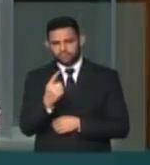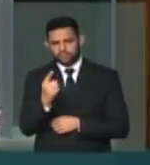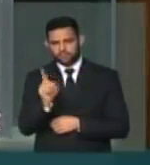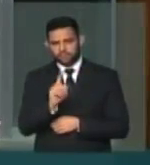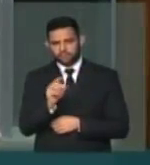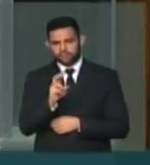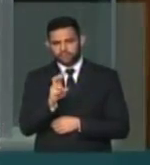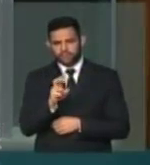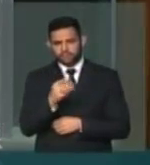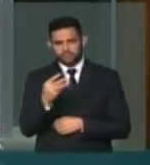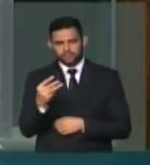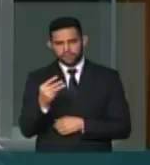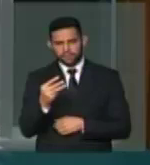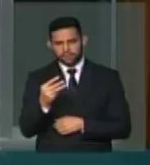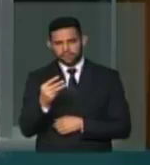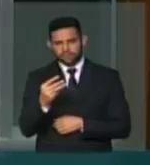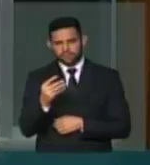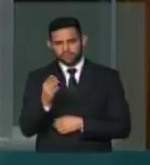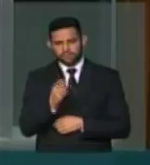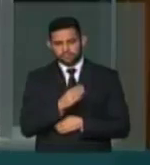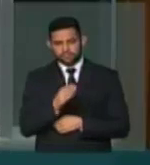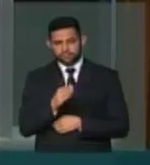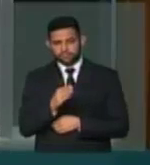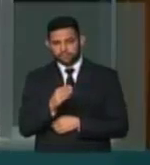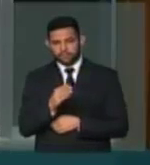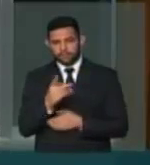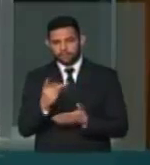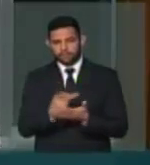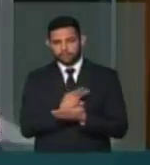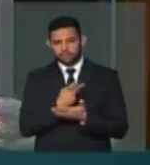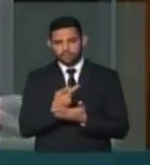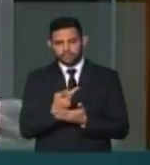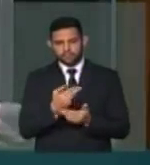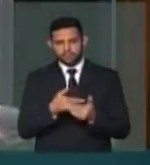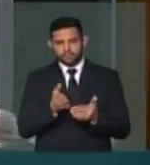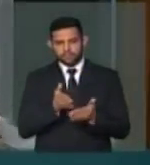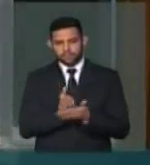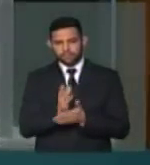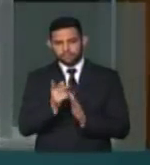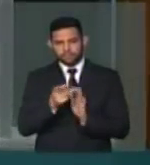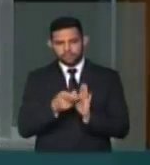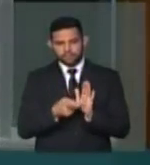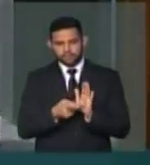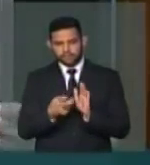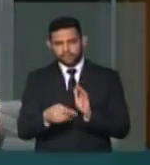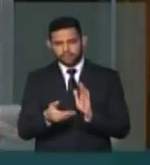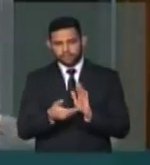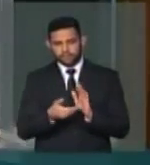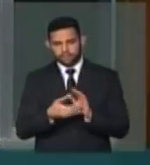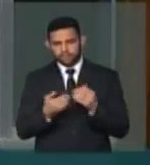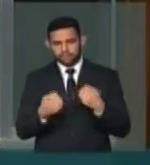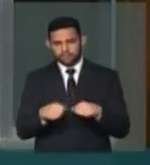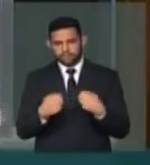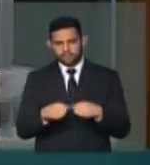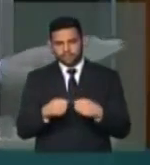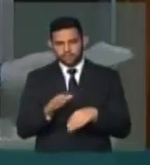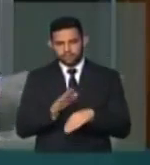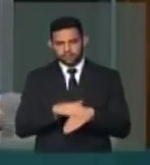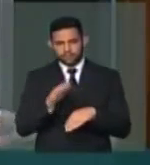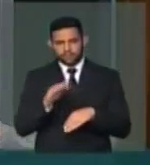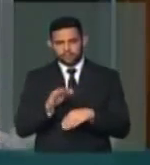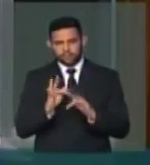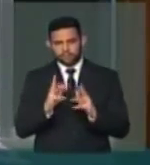e 53 abstenções. Acontece que para passar um projeto aqui é necessário a